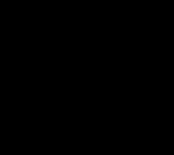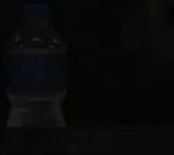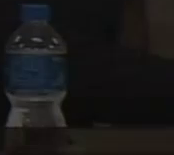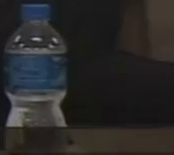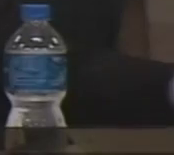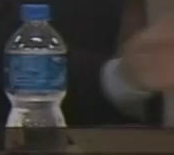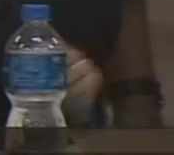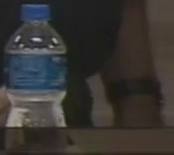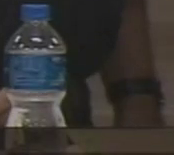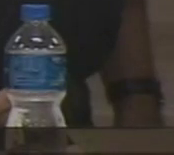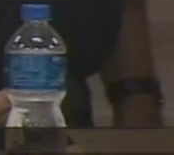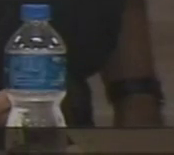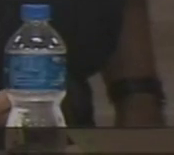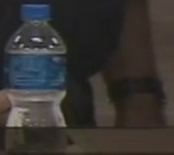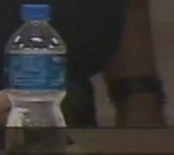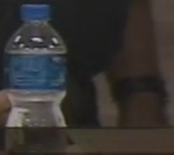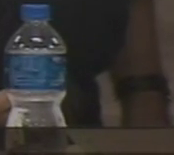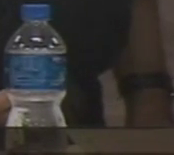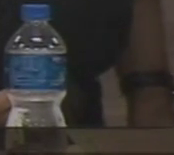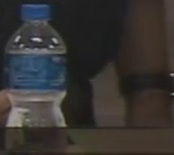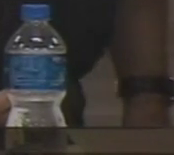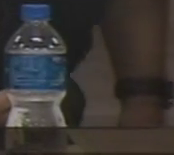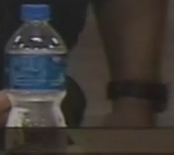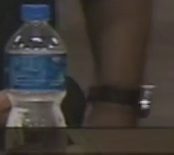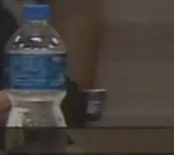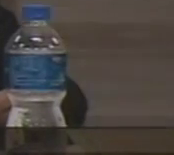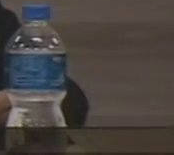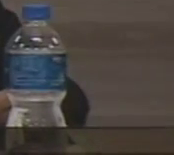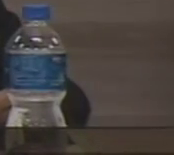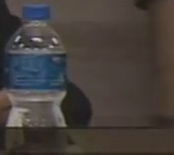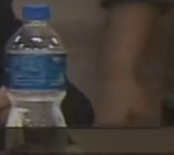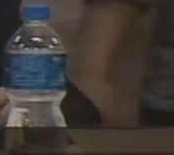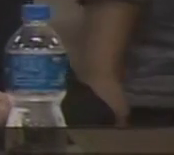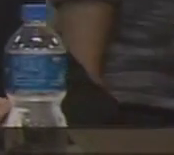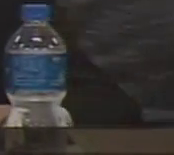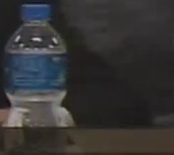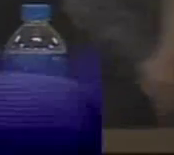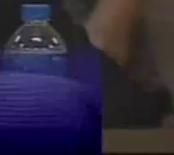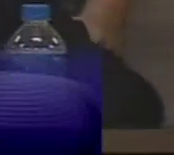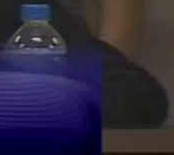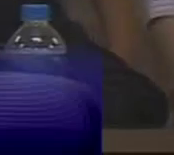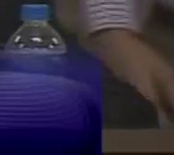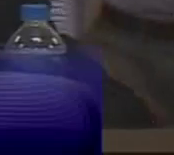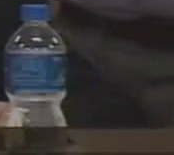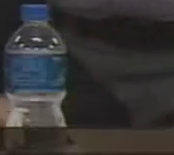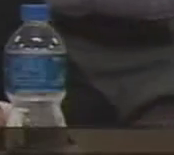Ao primeiro secretário para a chamada dos senhores vereadores.